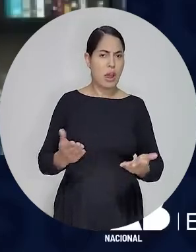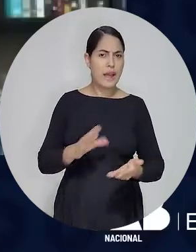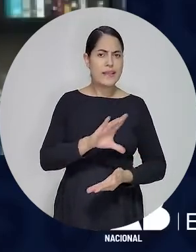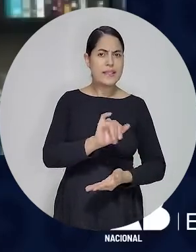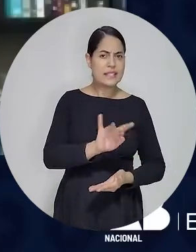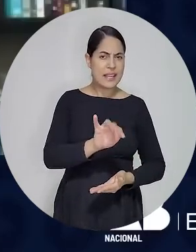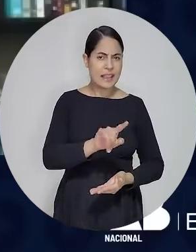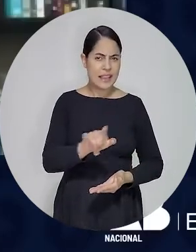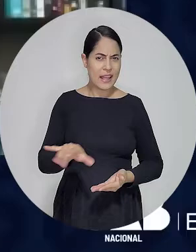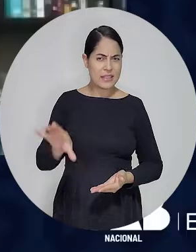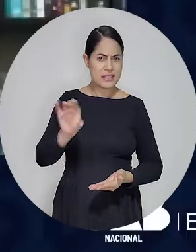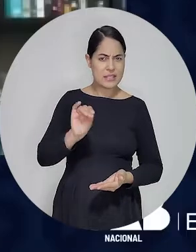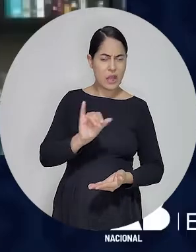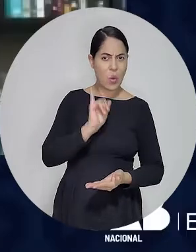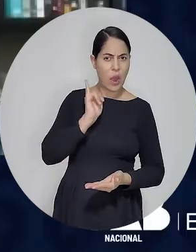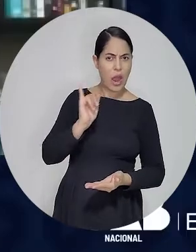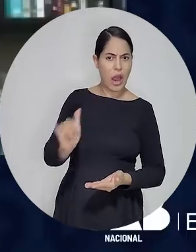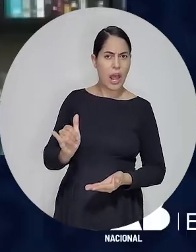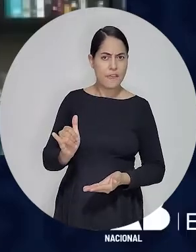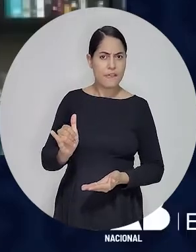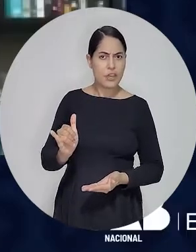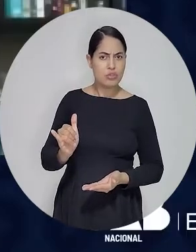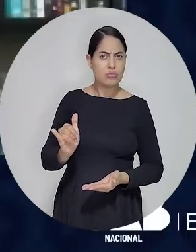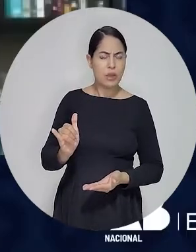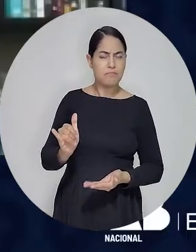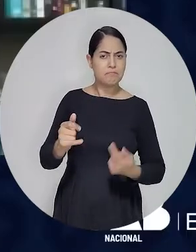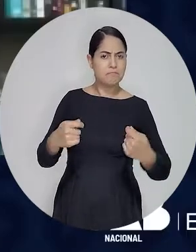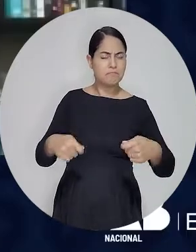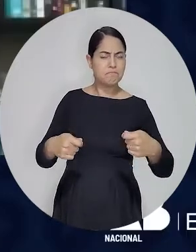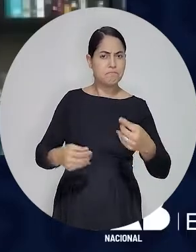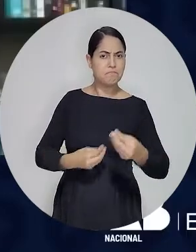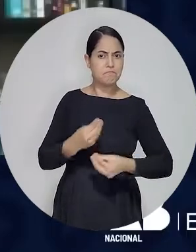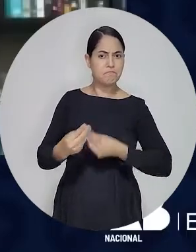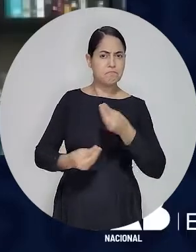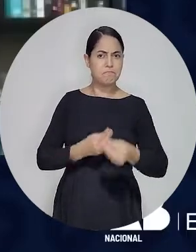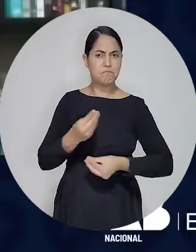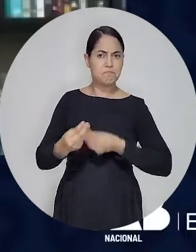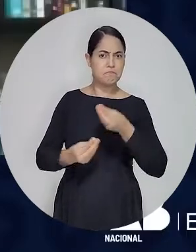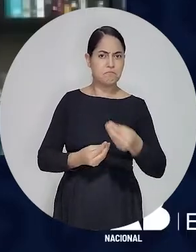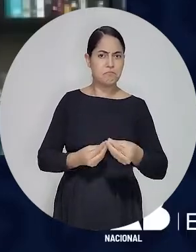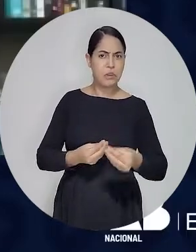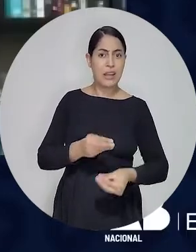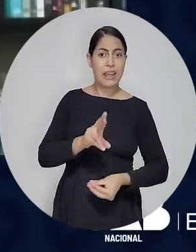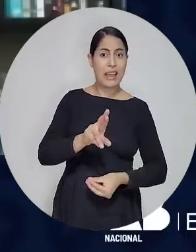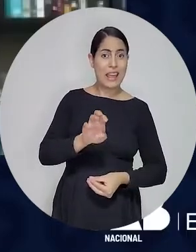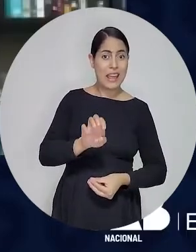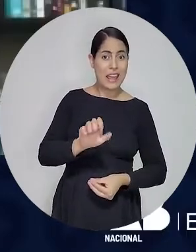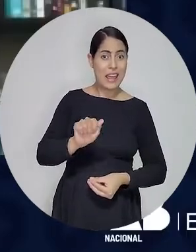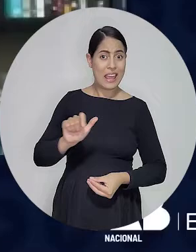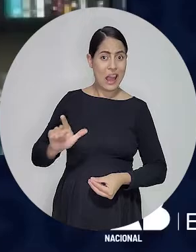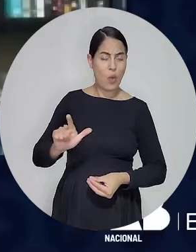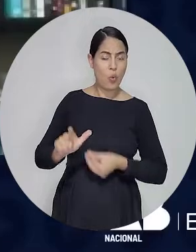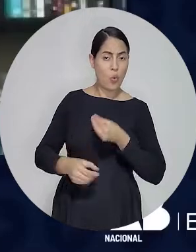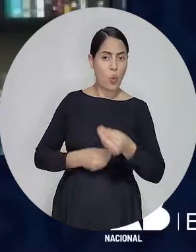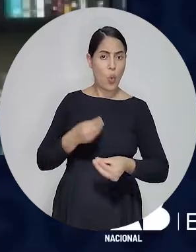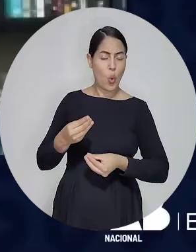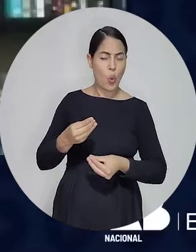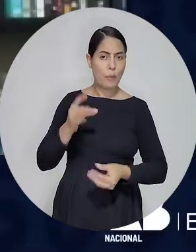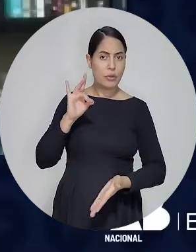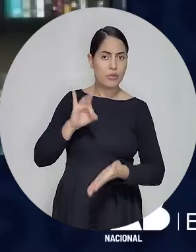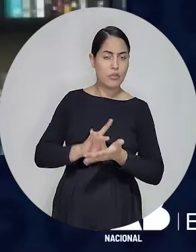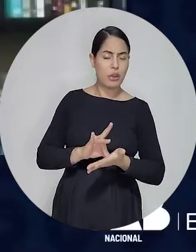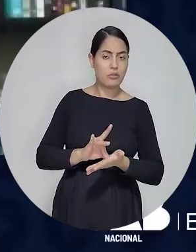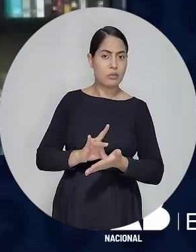Daniel? Porque nós temos uma regra geral que trata do réu revel citado de forma